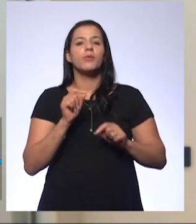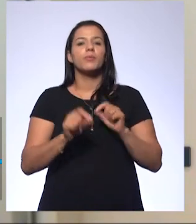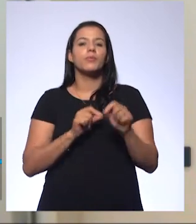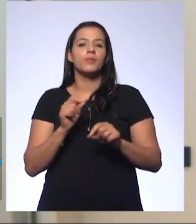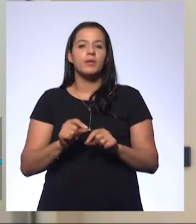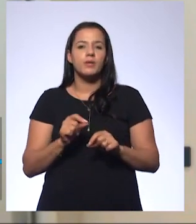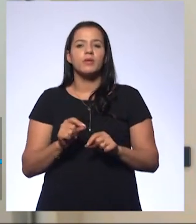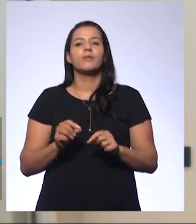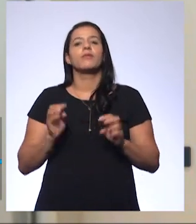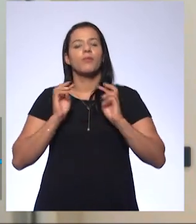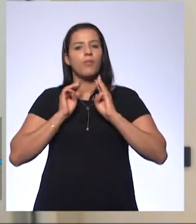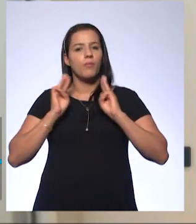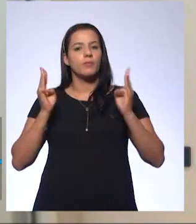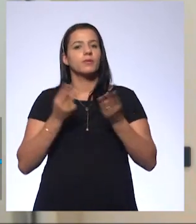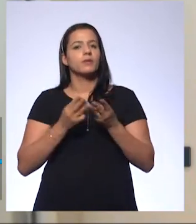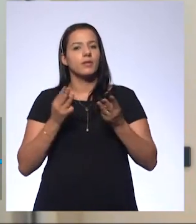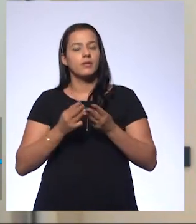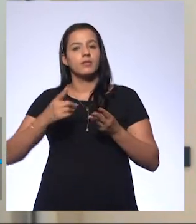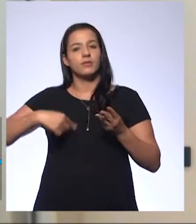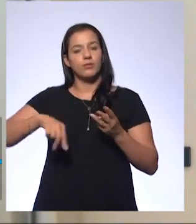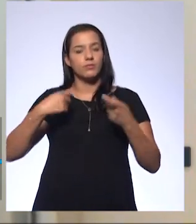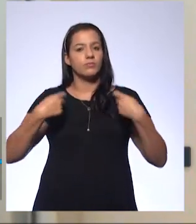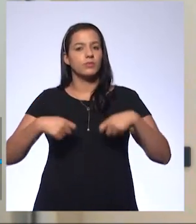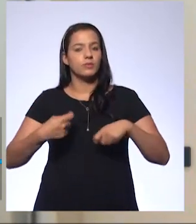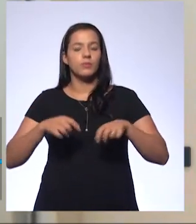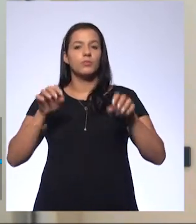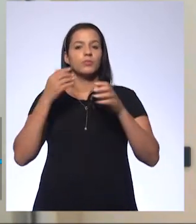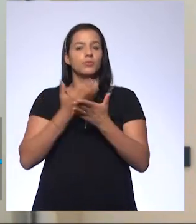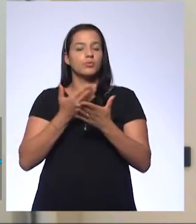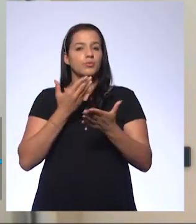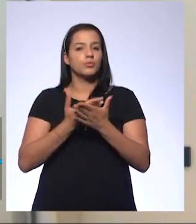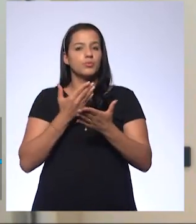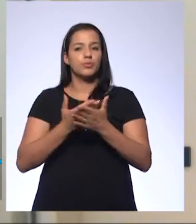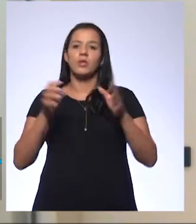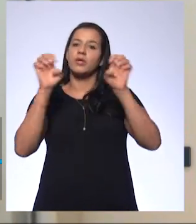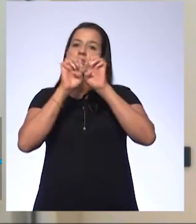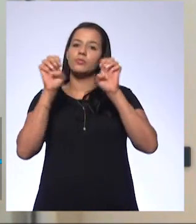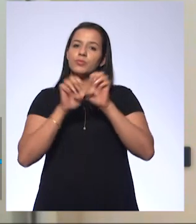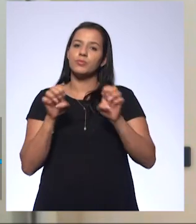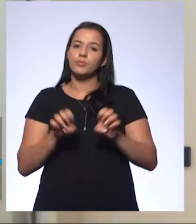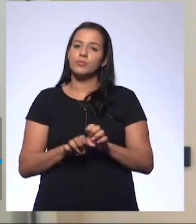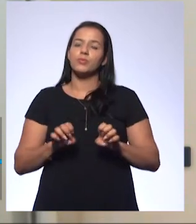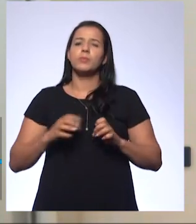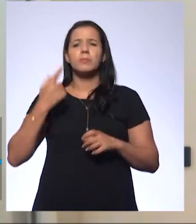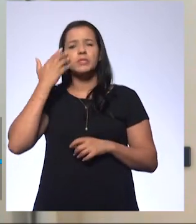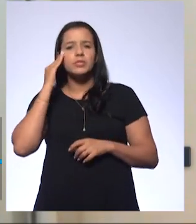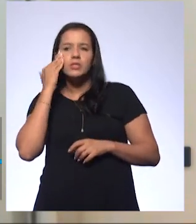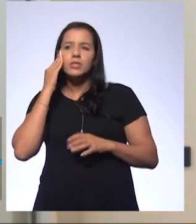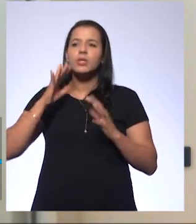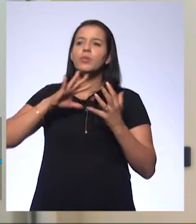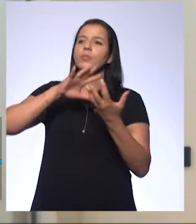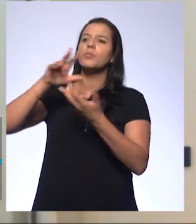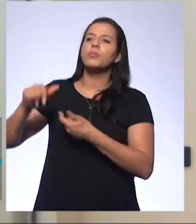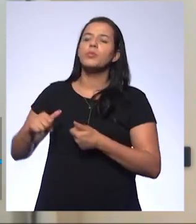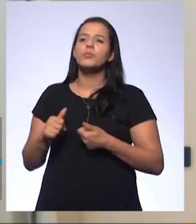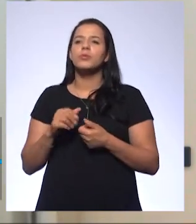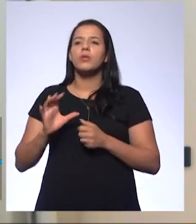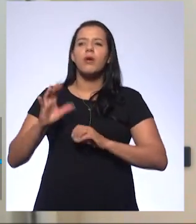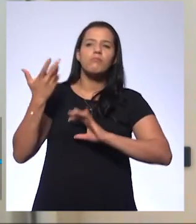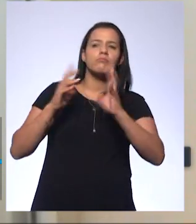intenção de se trabalhar os modelos atômicos? É a gente conseguir entender a evolução de um conceito. A química trabalha